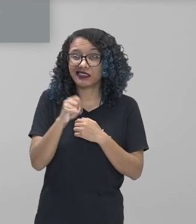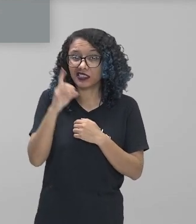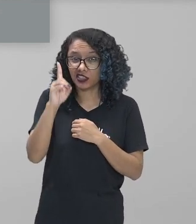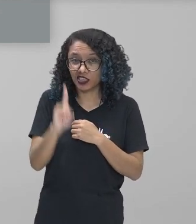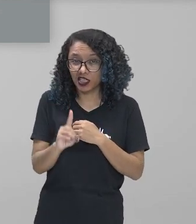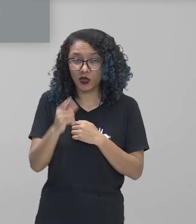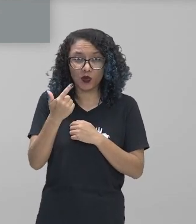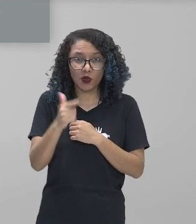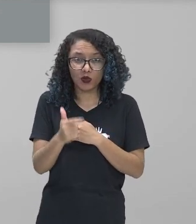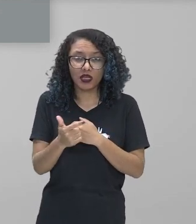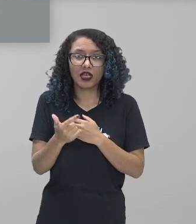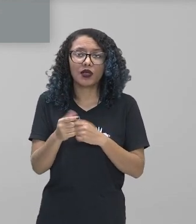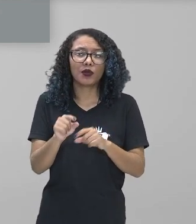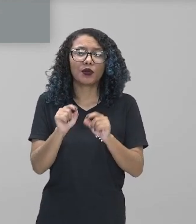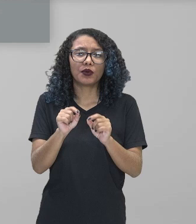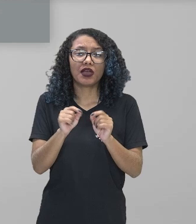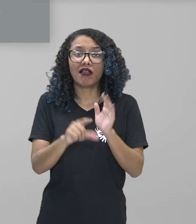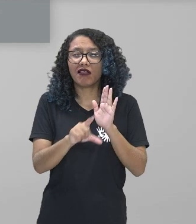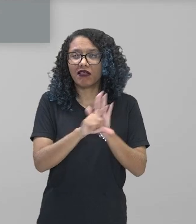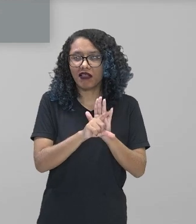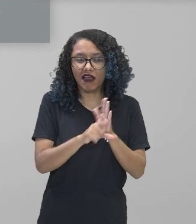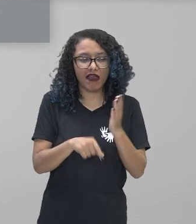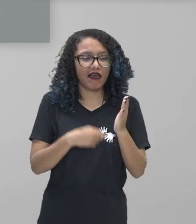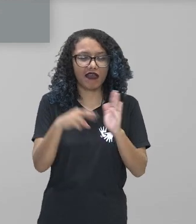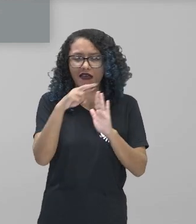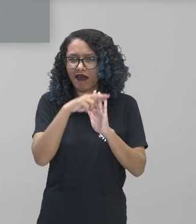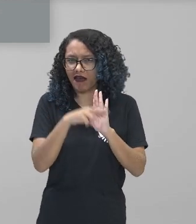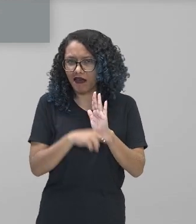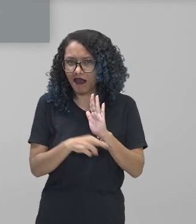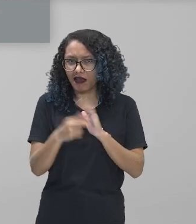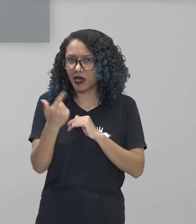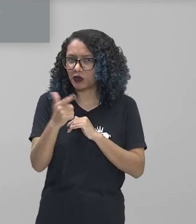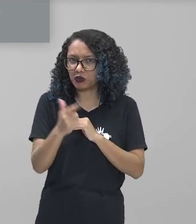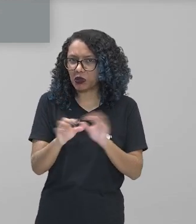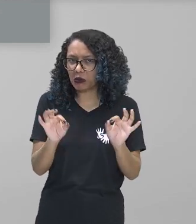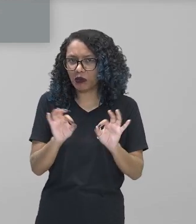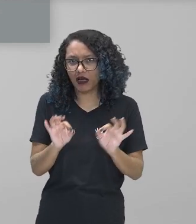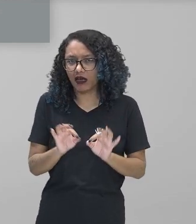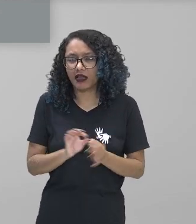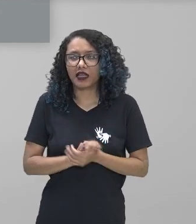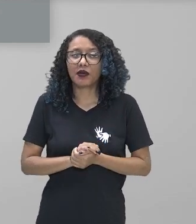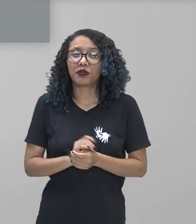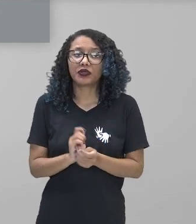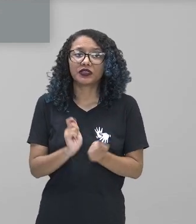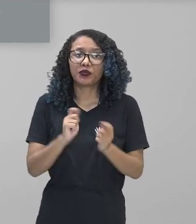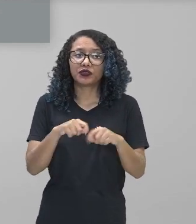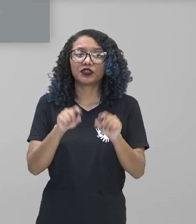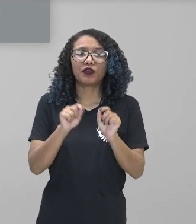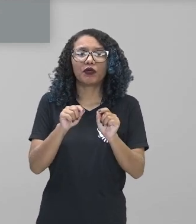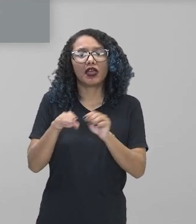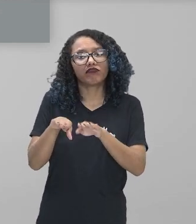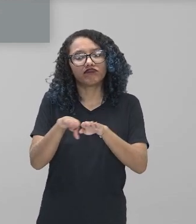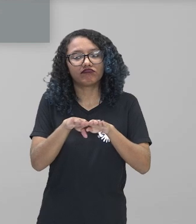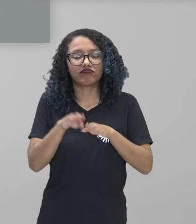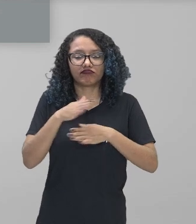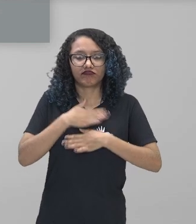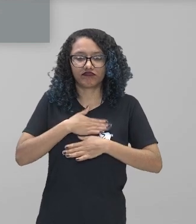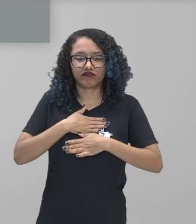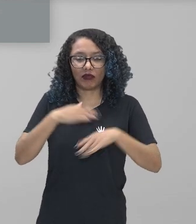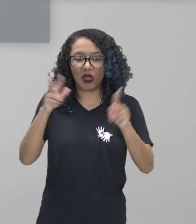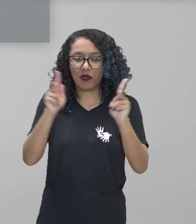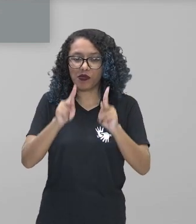não existe lei, não existem regras, O que faz com que haja uma harmonia numa